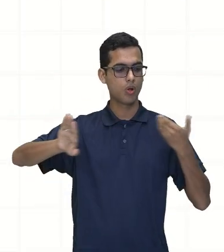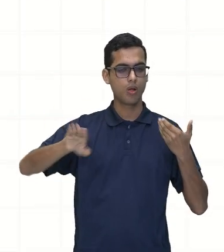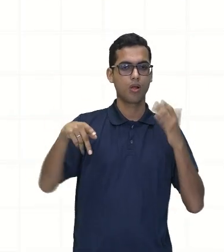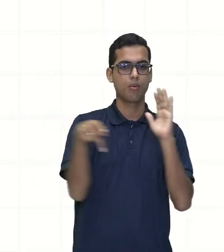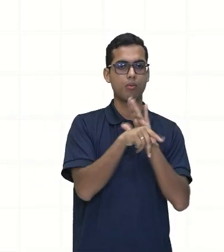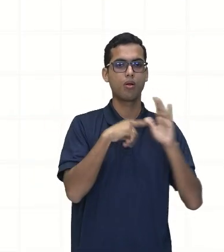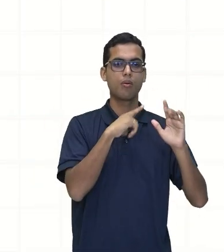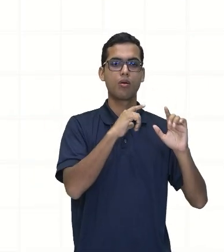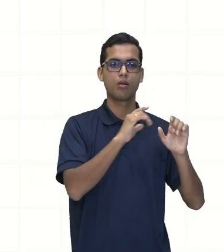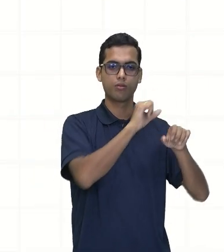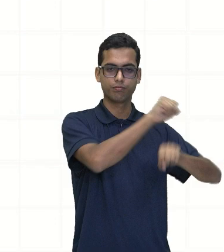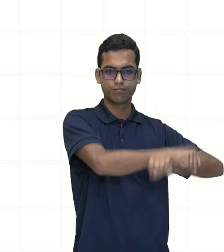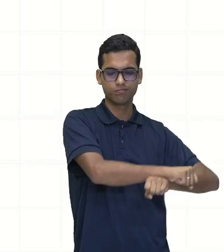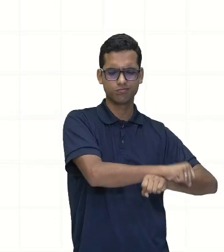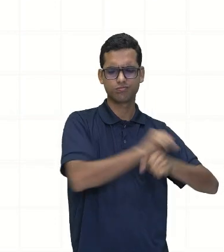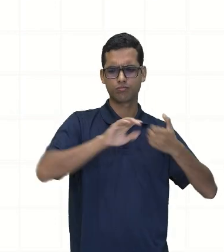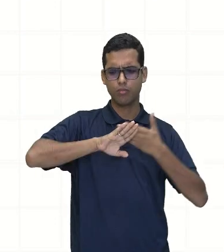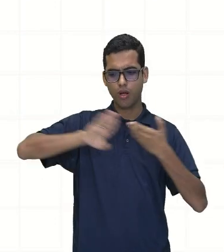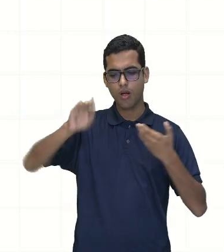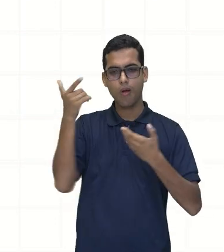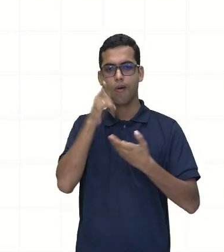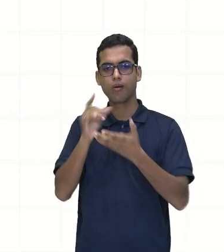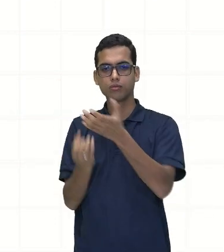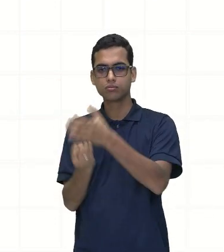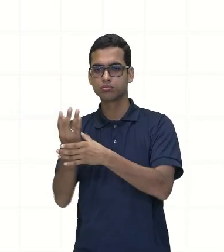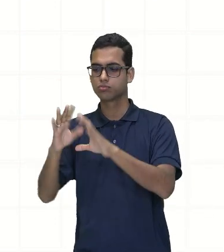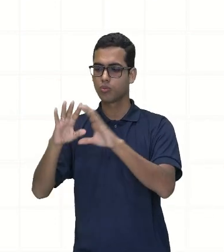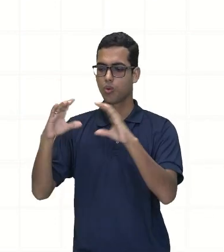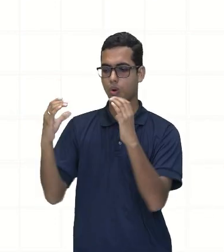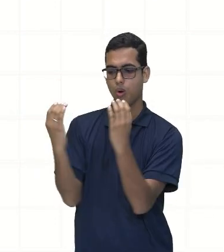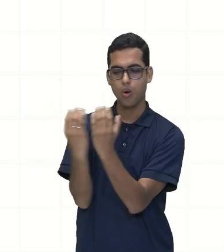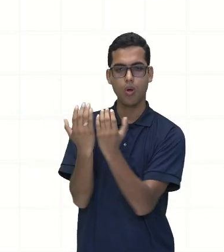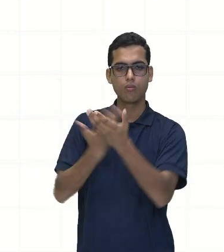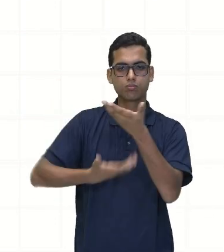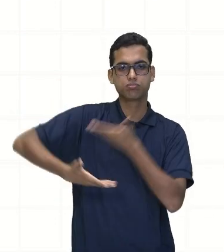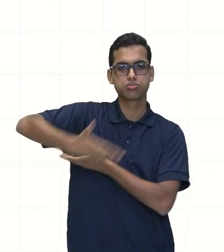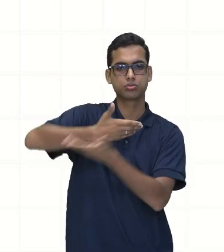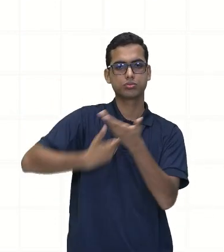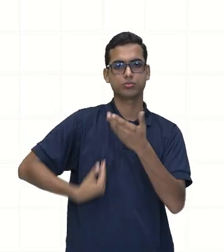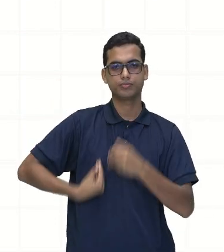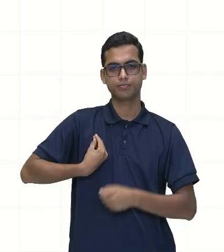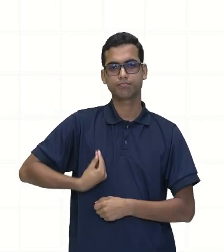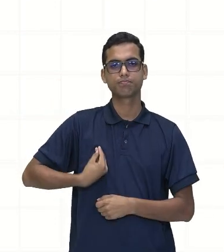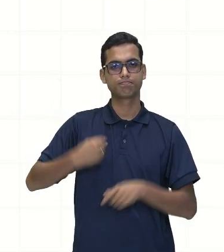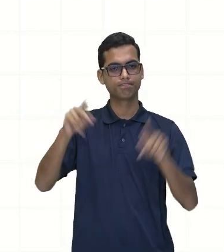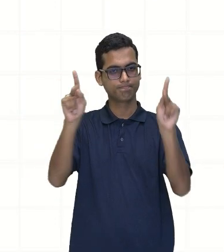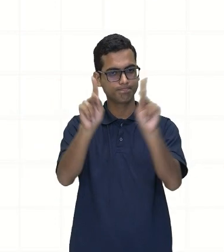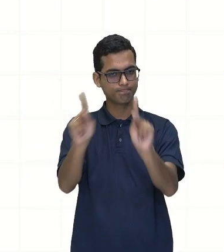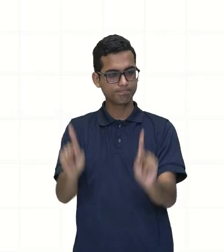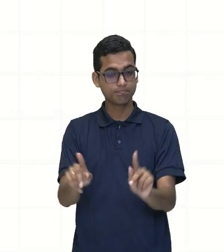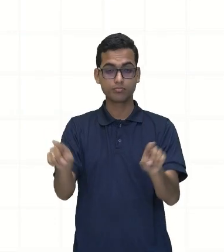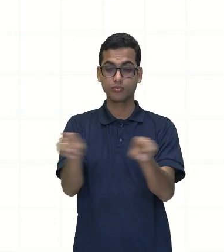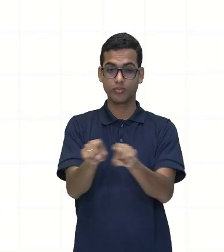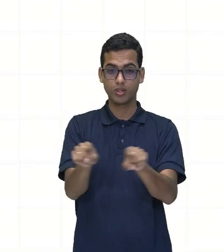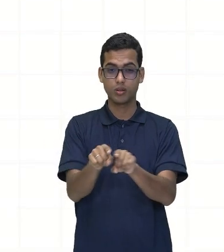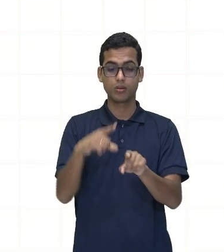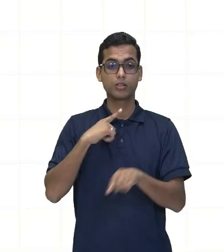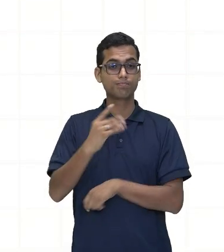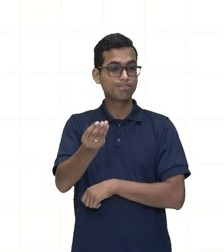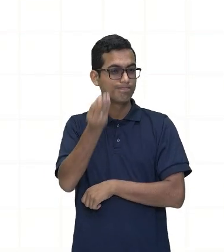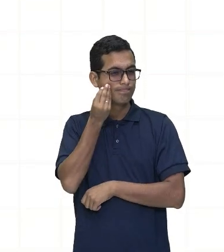essas áreas mais distantes, fugindo aí da escravidão. Aí nós temos que hoje existem cerca